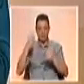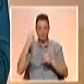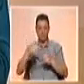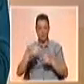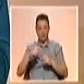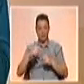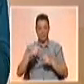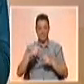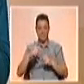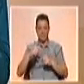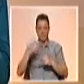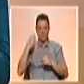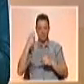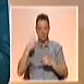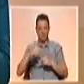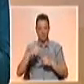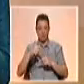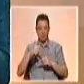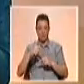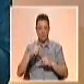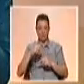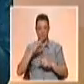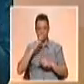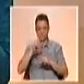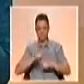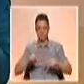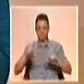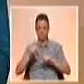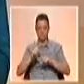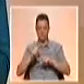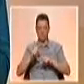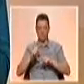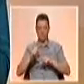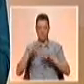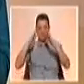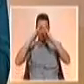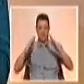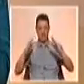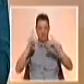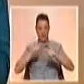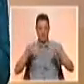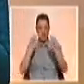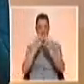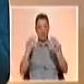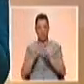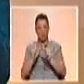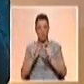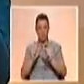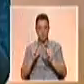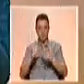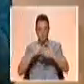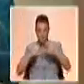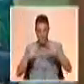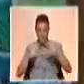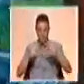no fundo, são, não são mais do que, não ao nível do telhado, são sistemas com plantas